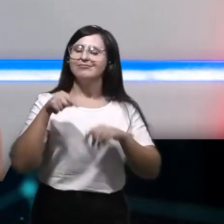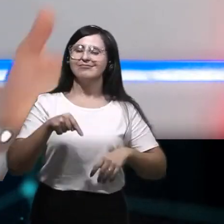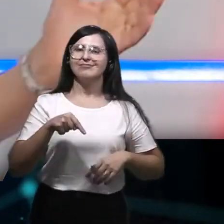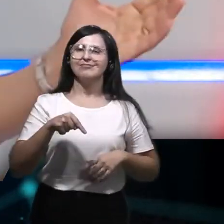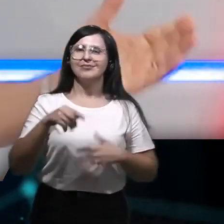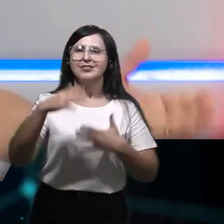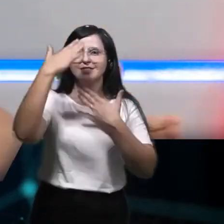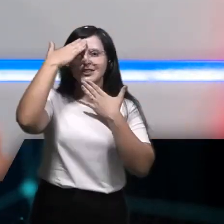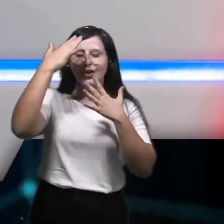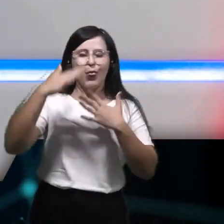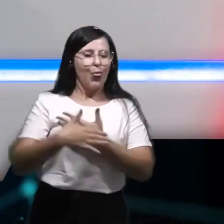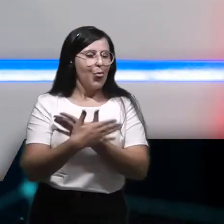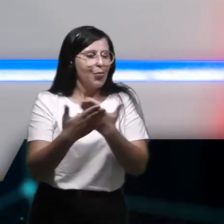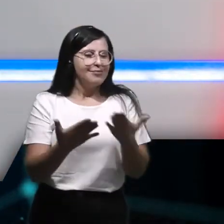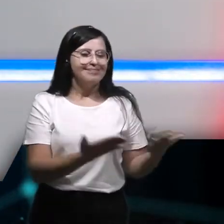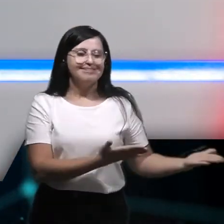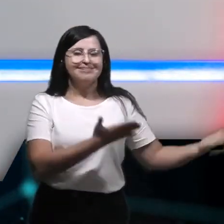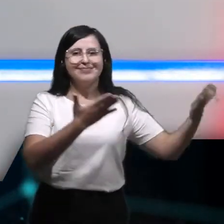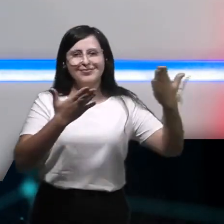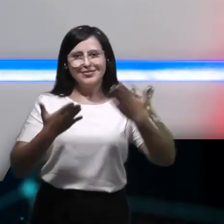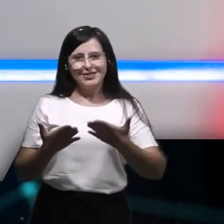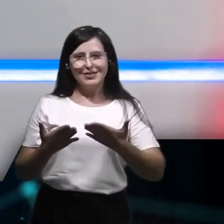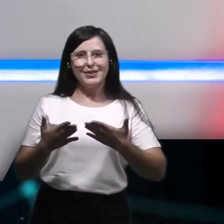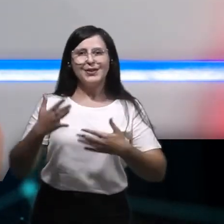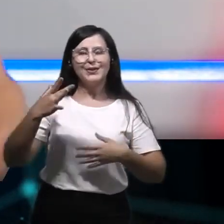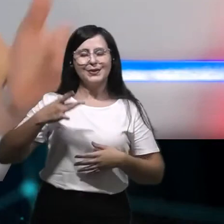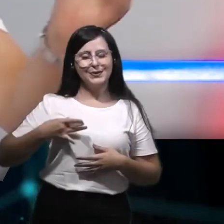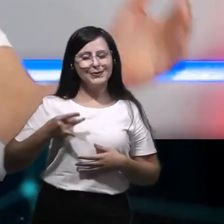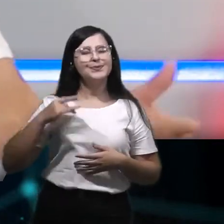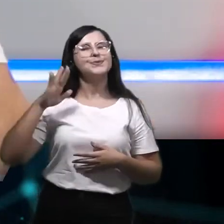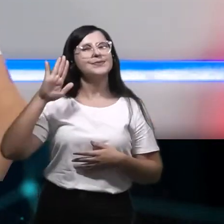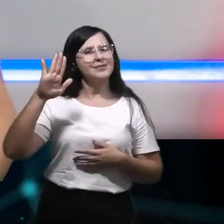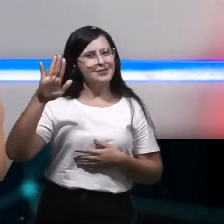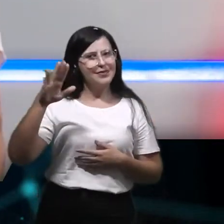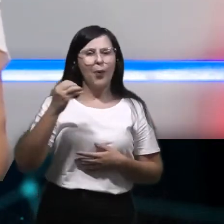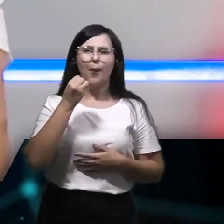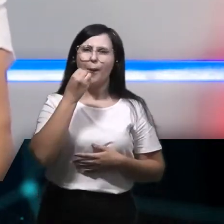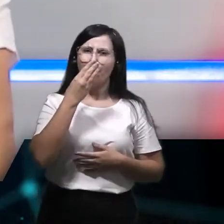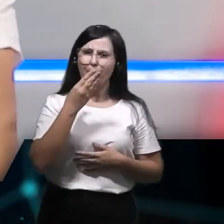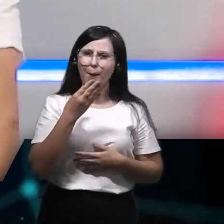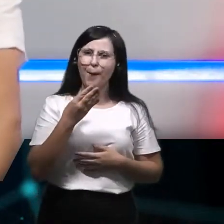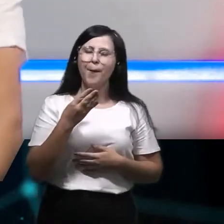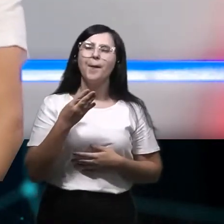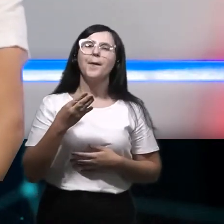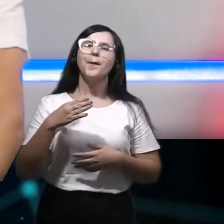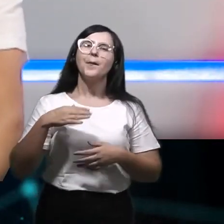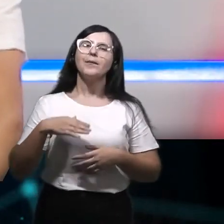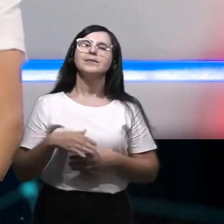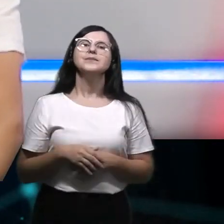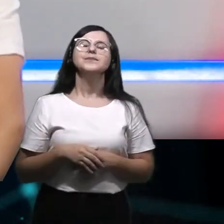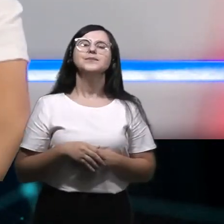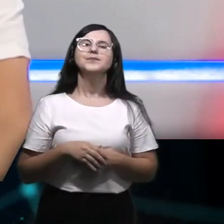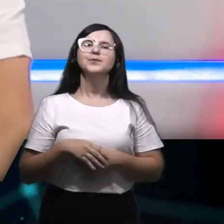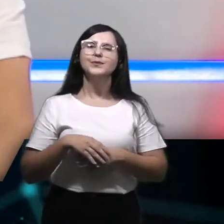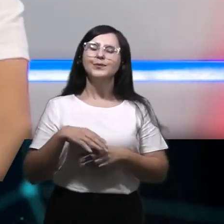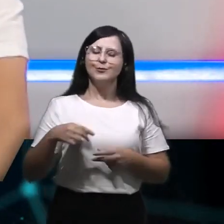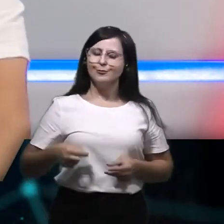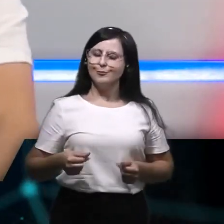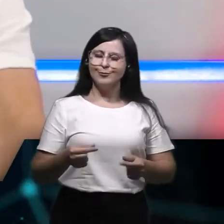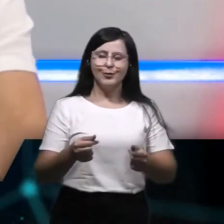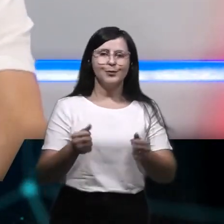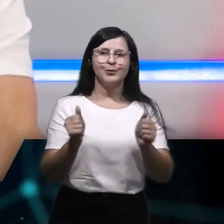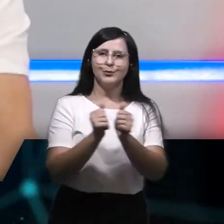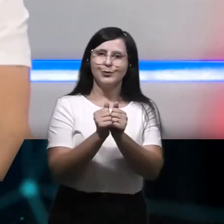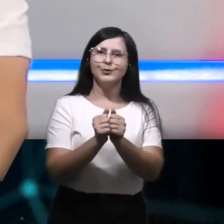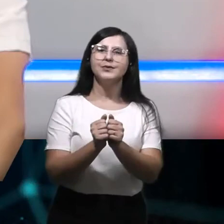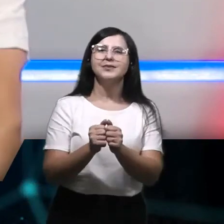a todos que compareceram, os candidatos, pelo bom nível do programa. Quero agradecer a